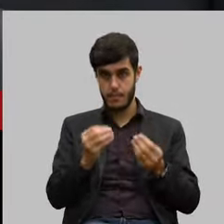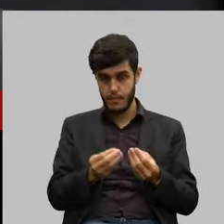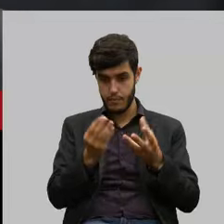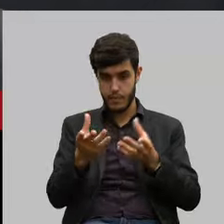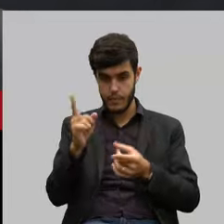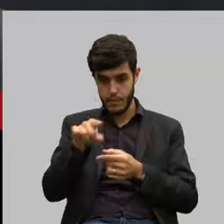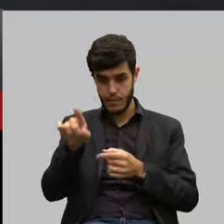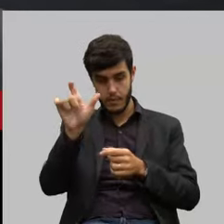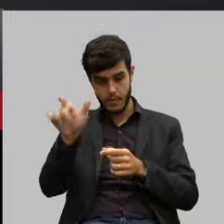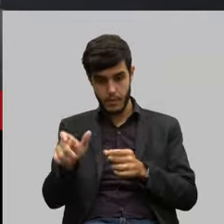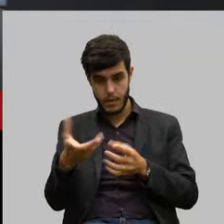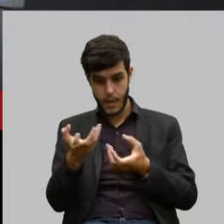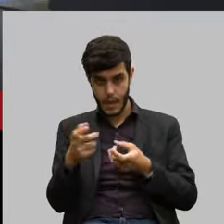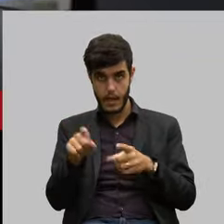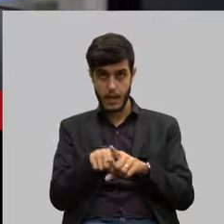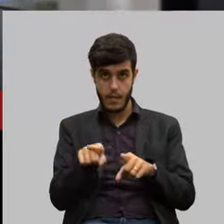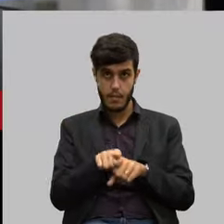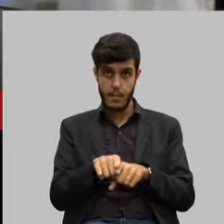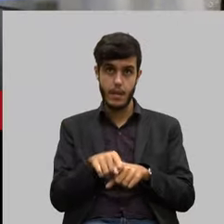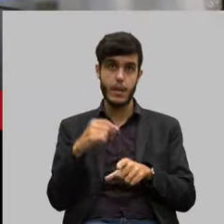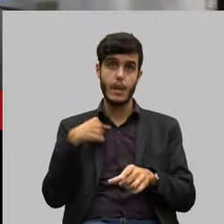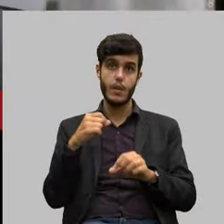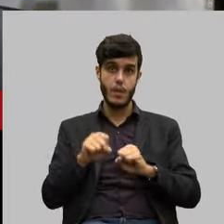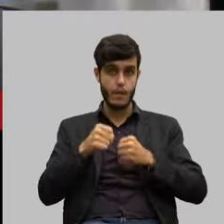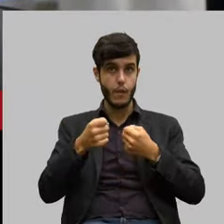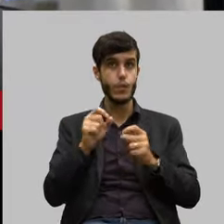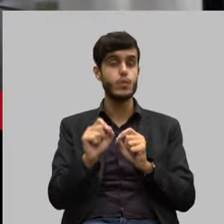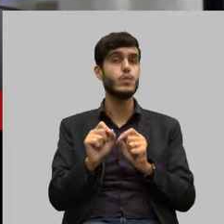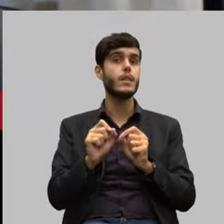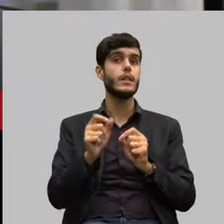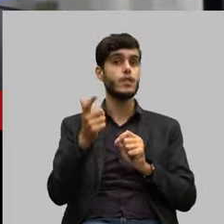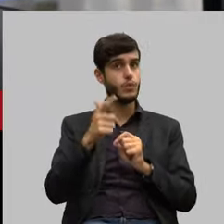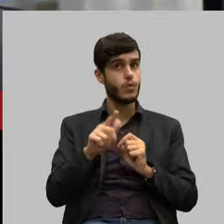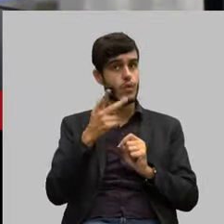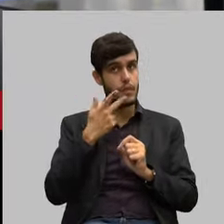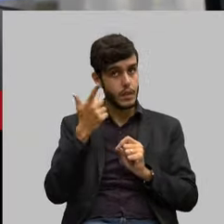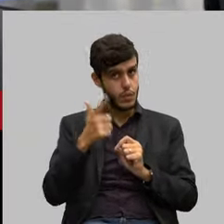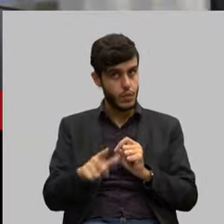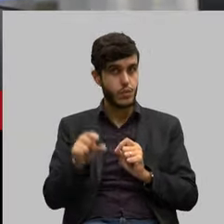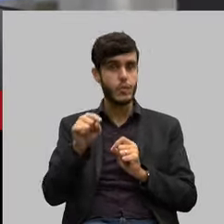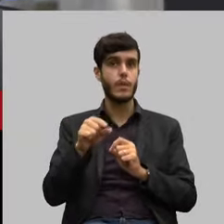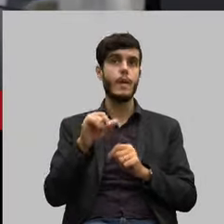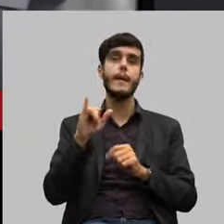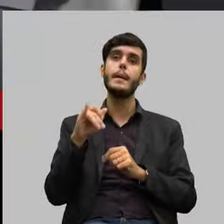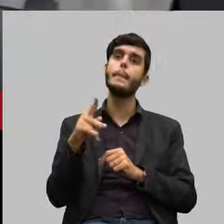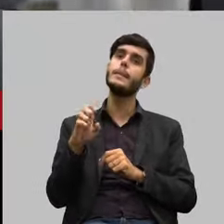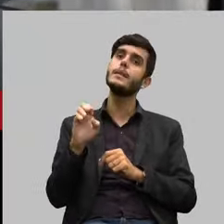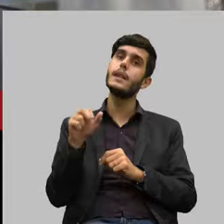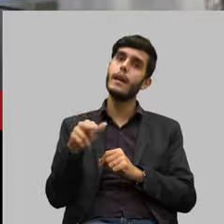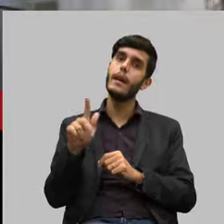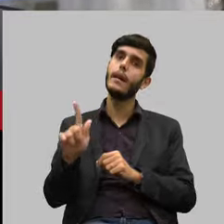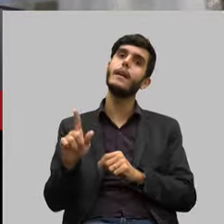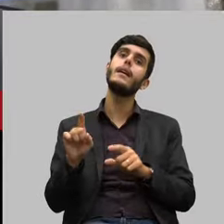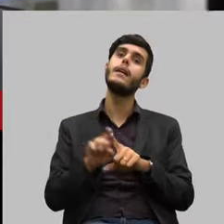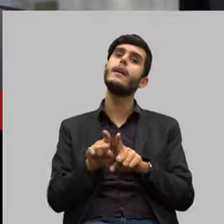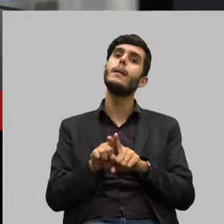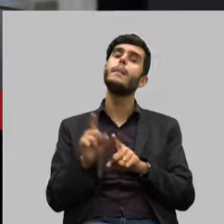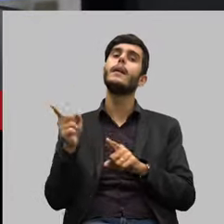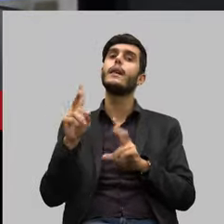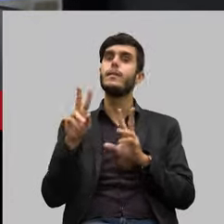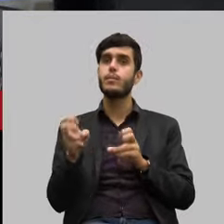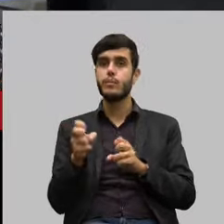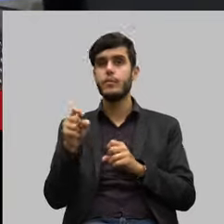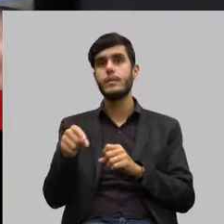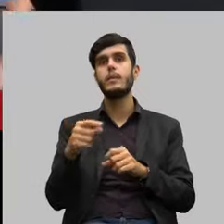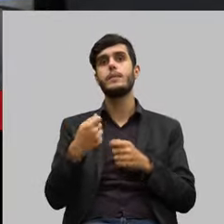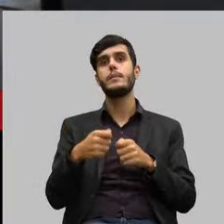eh e reforço eh que não apenas o ipseng eh precisa falar dessa pauta e a gente